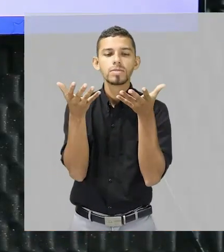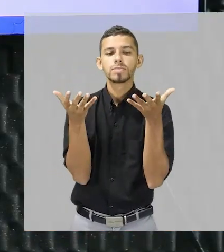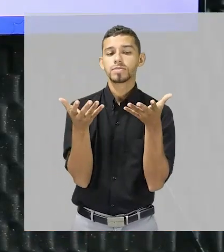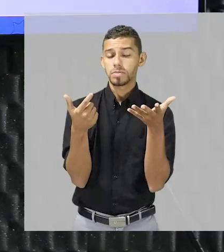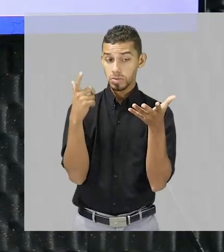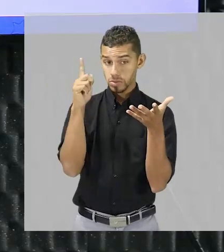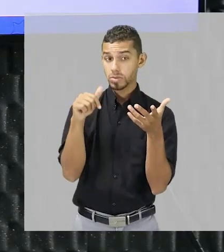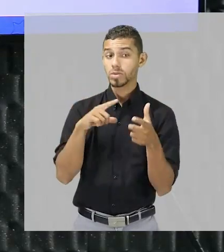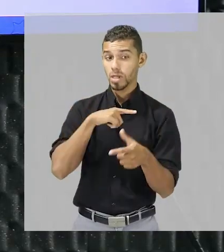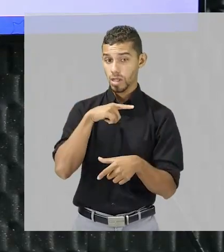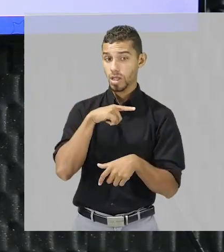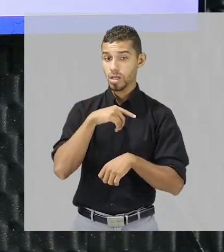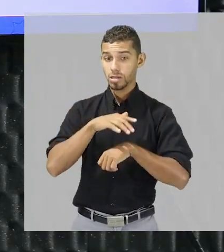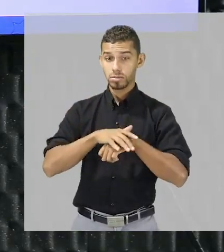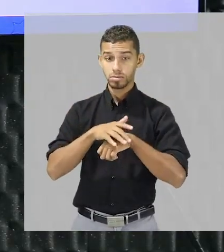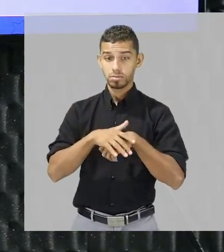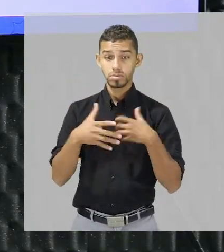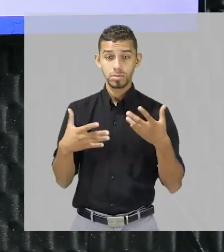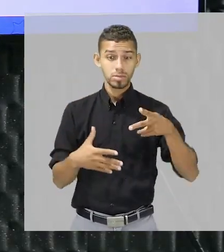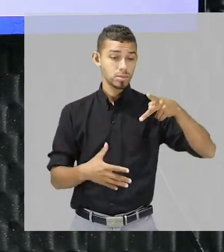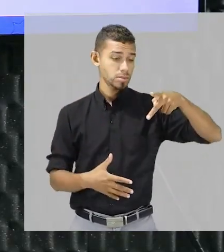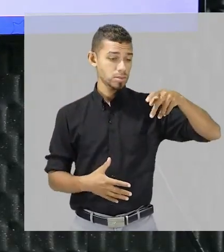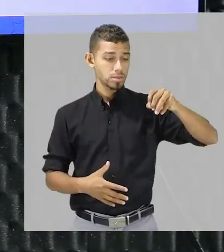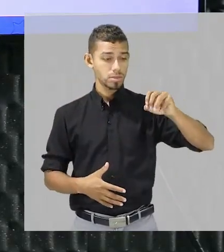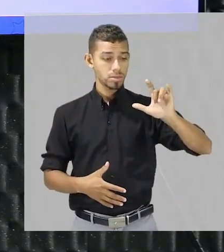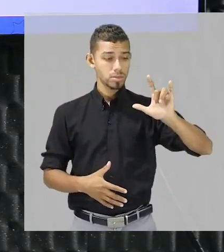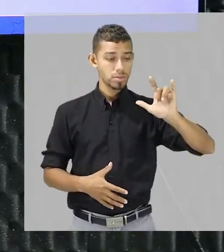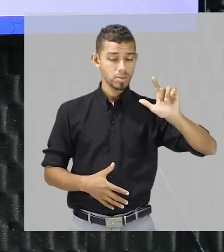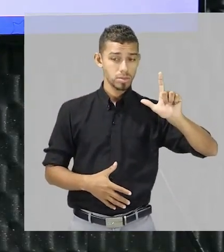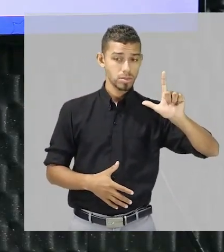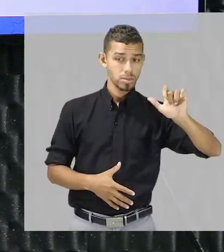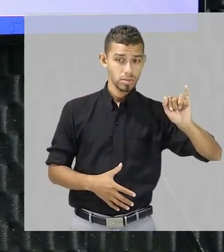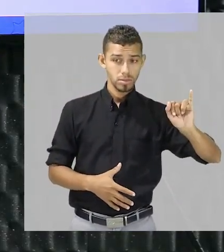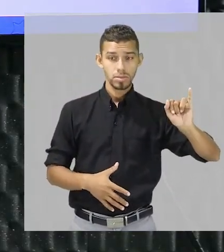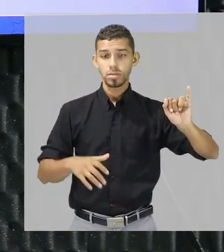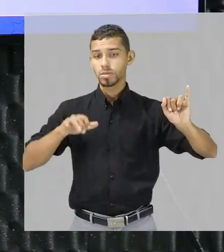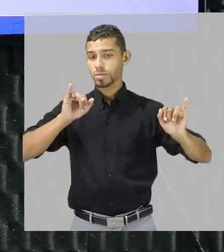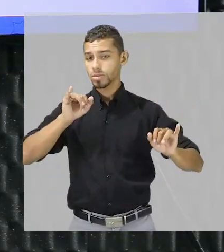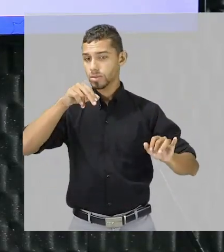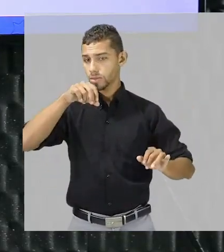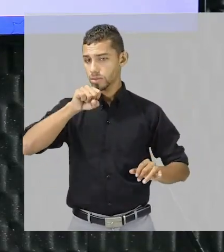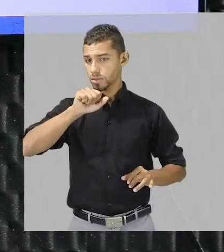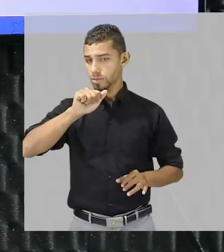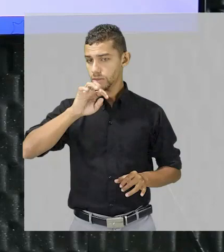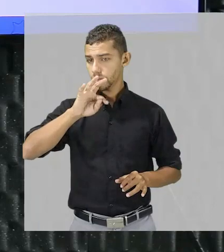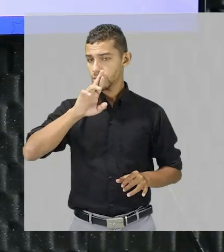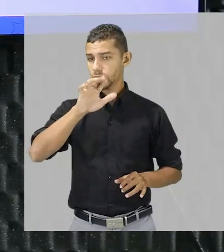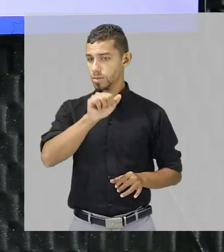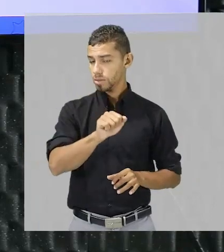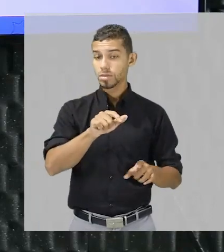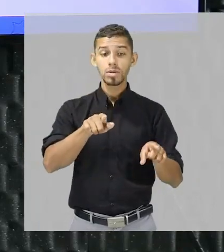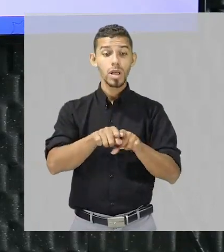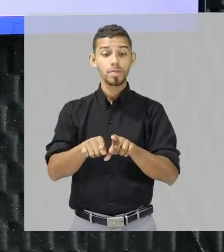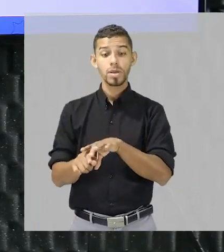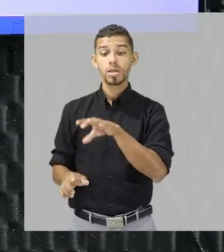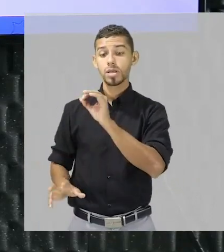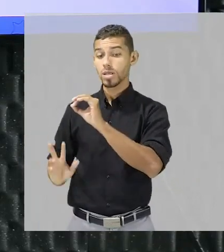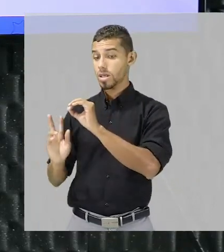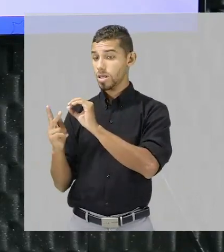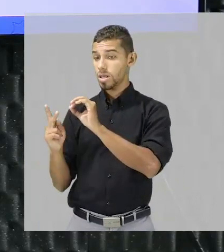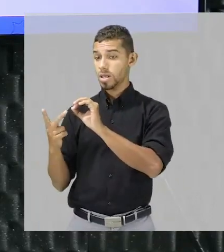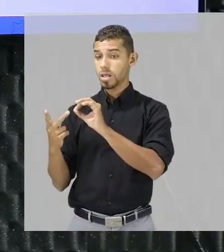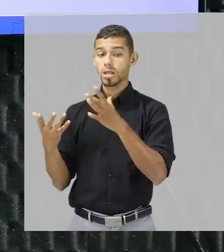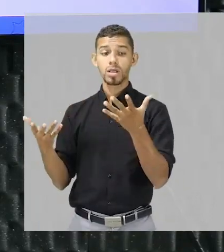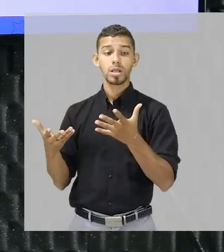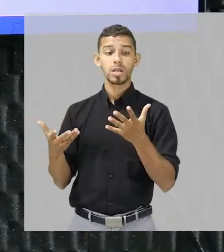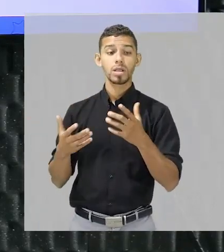cadeia poliinsaturada, informação importante. Além disso, hidroxila em carbono